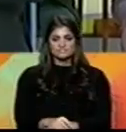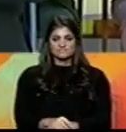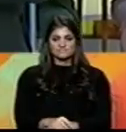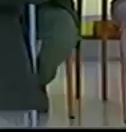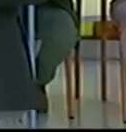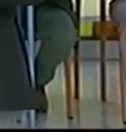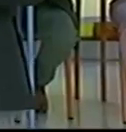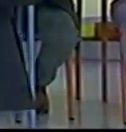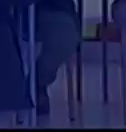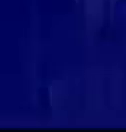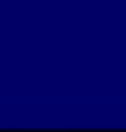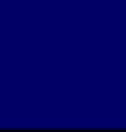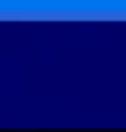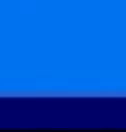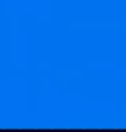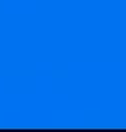causa disso.